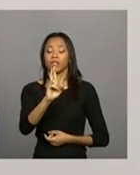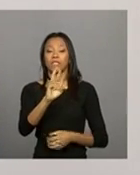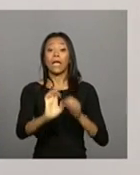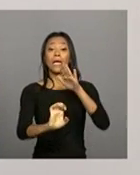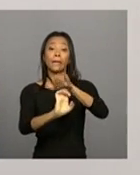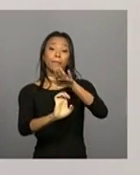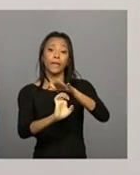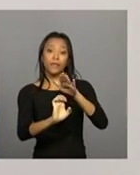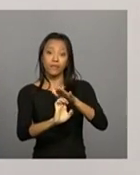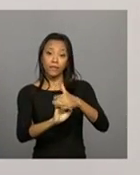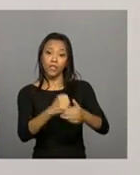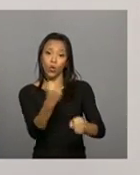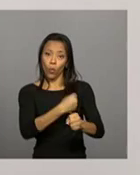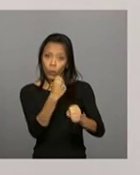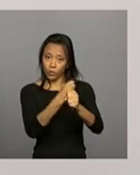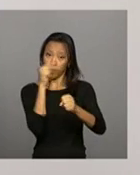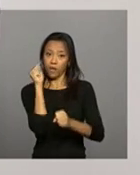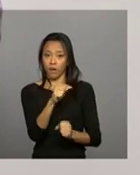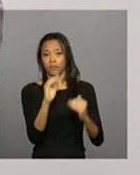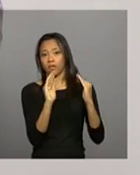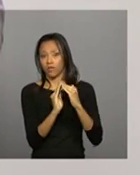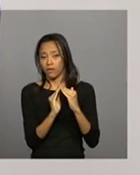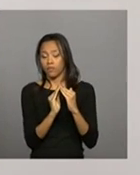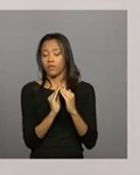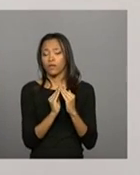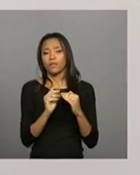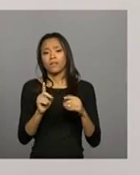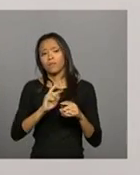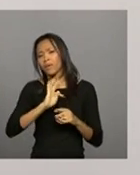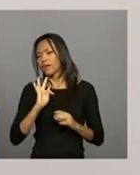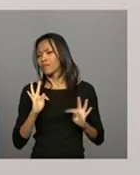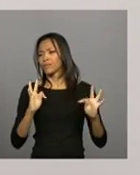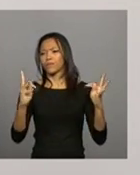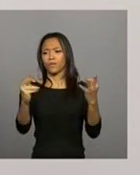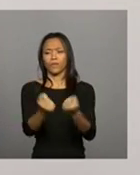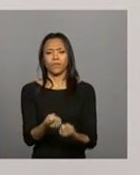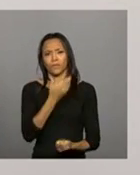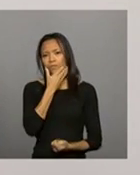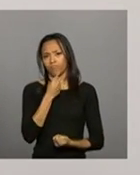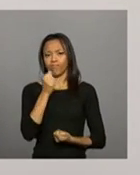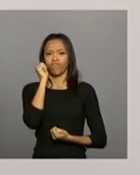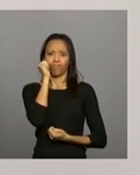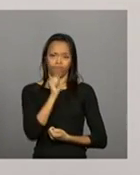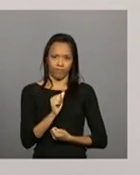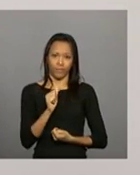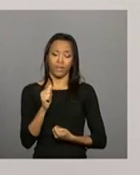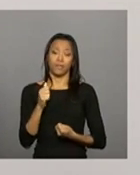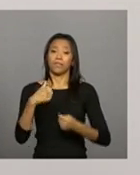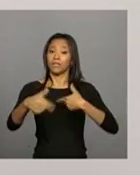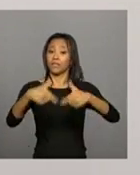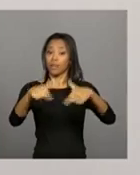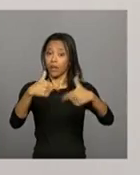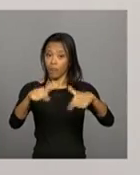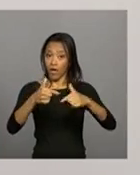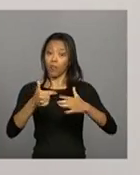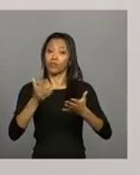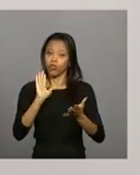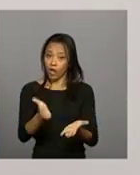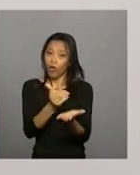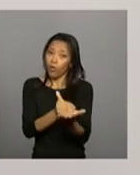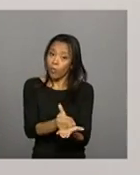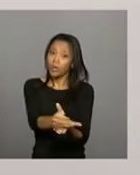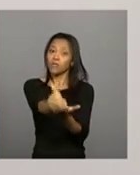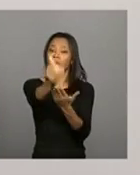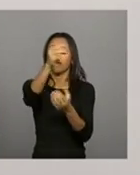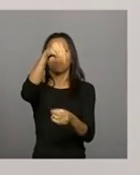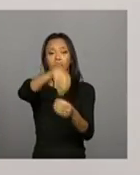casa, e a todas e todos os funcionários que já estão trabalhando dentro